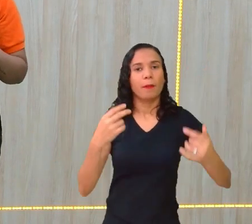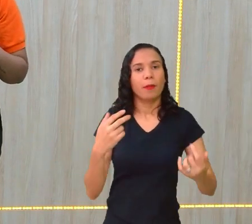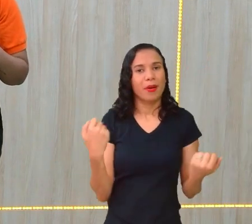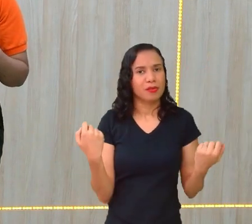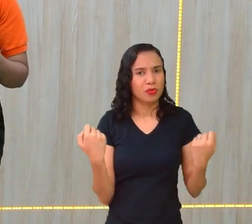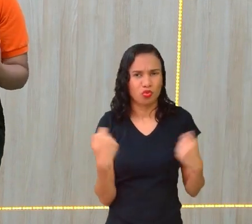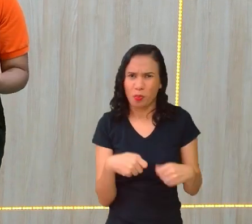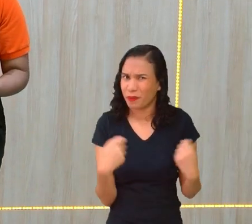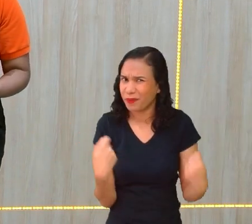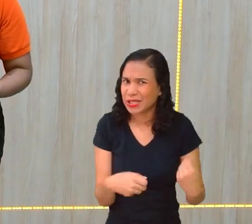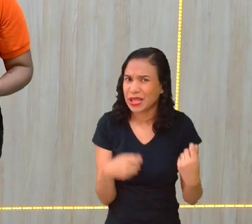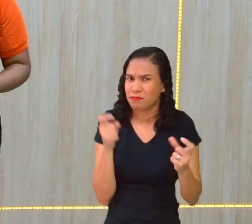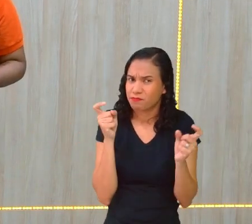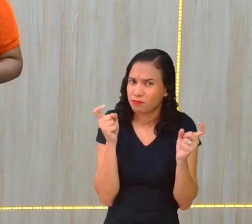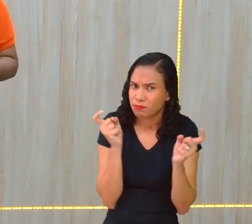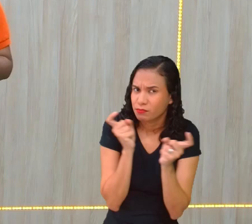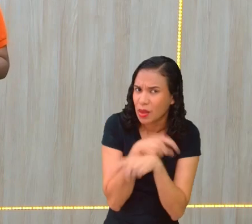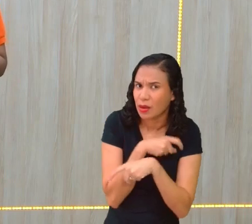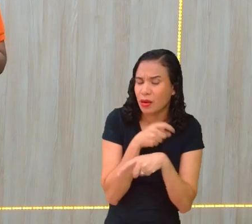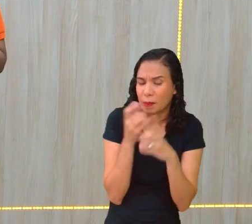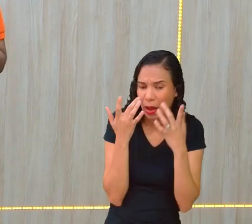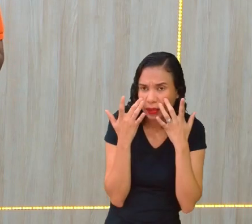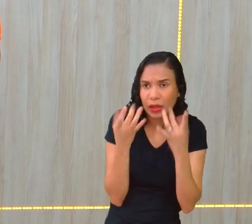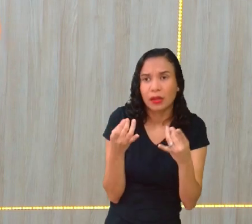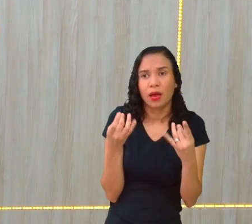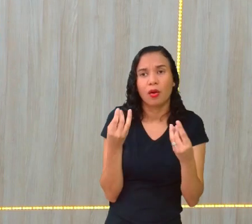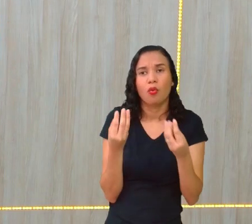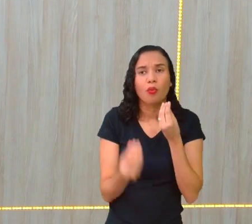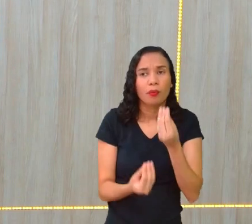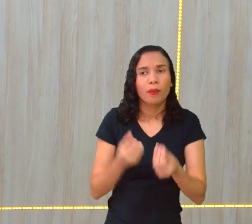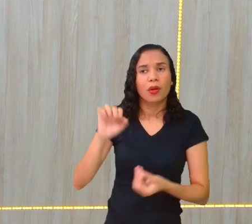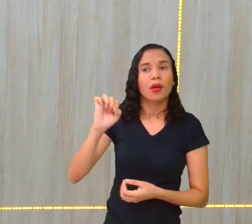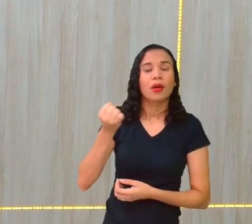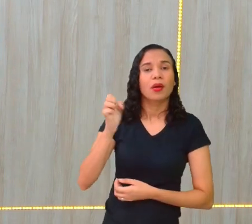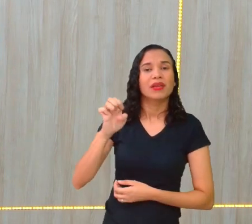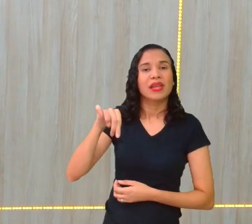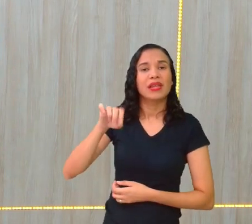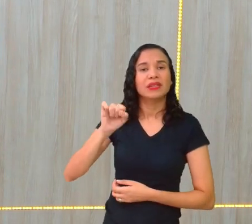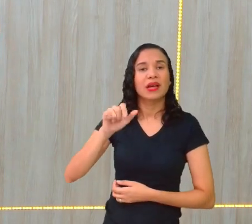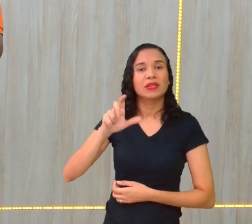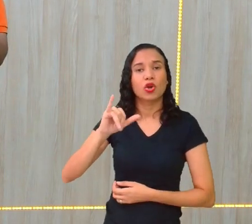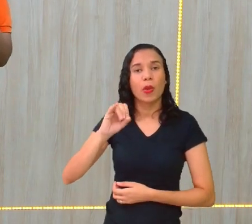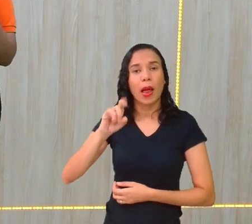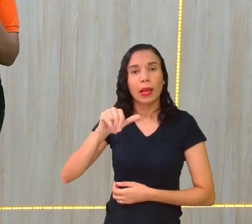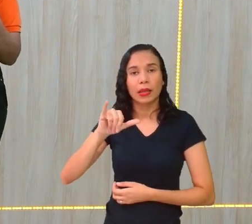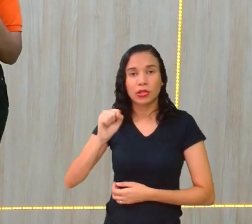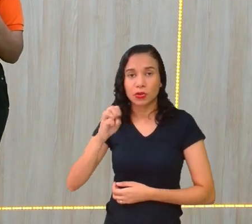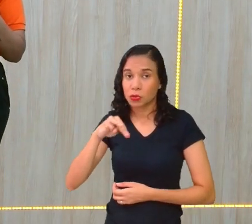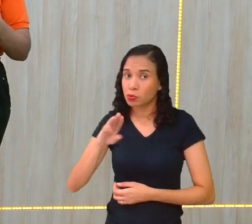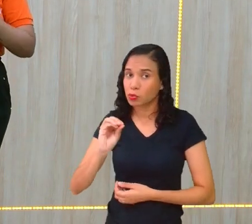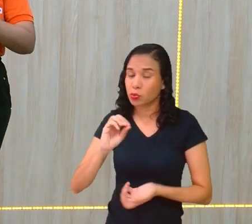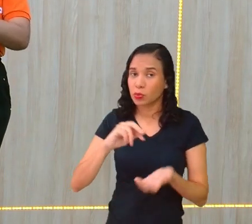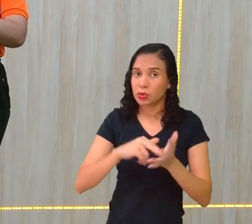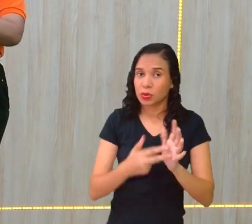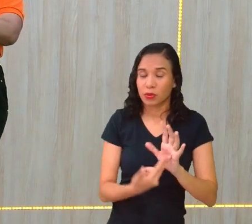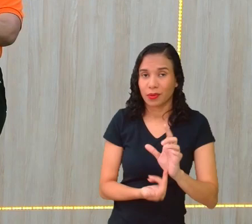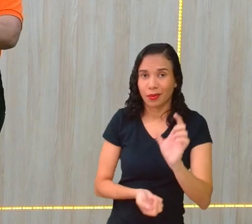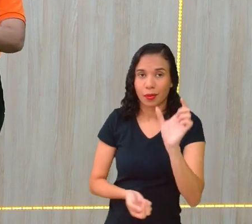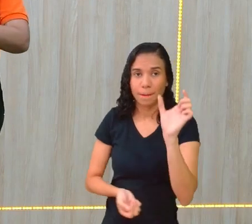ser sensacionalista, né? O sensacionalismo é aquele título que quer dizer uma coisa